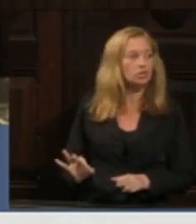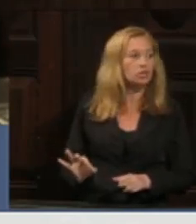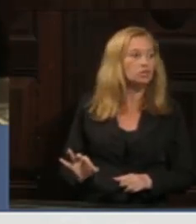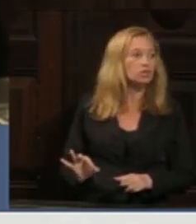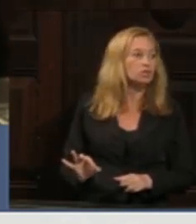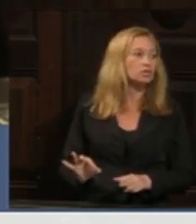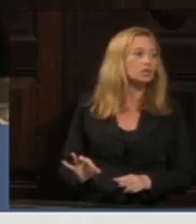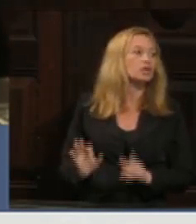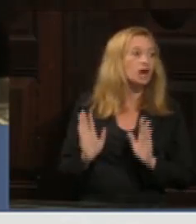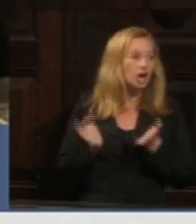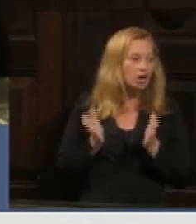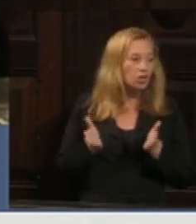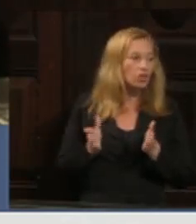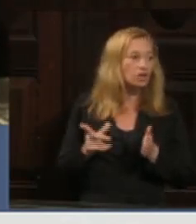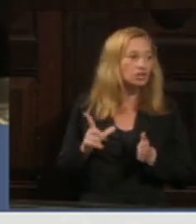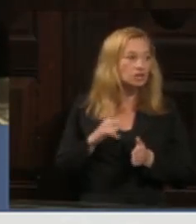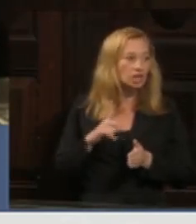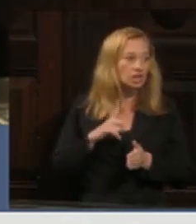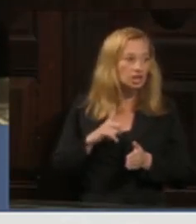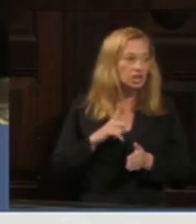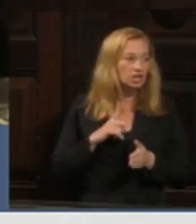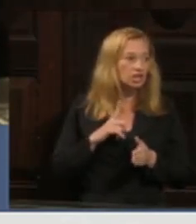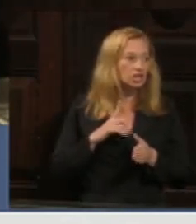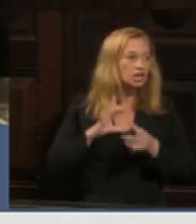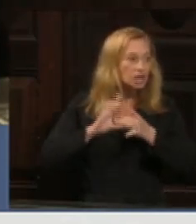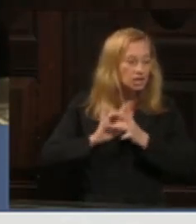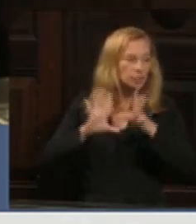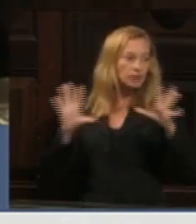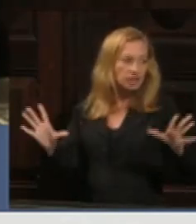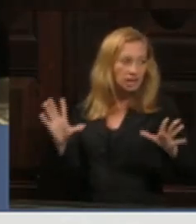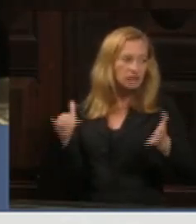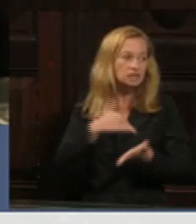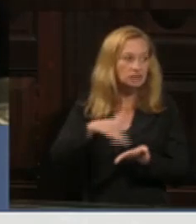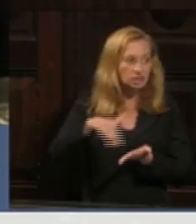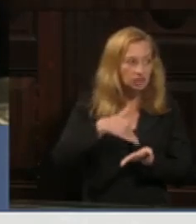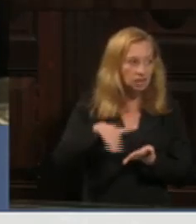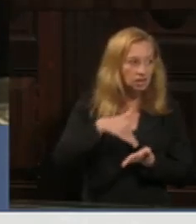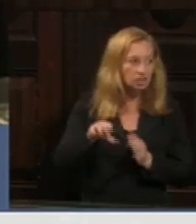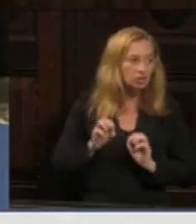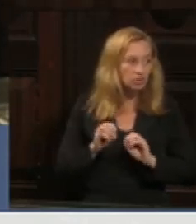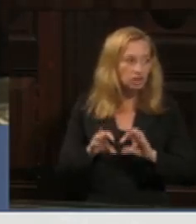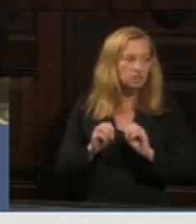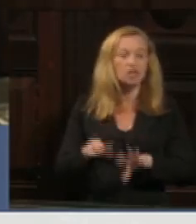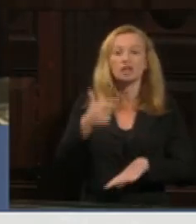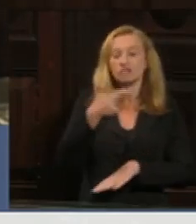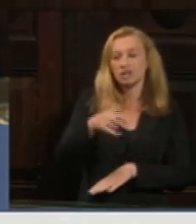pagas, que agora a gente tenha a autonomia de gestão da Secretaria de Educação sobre os